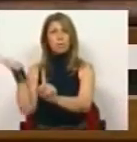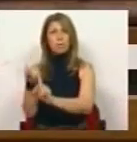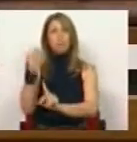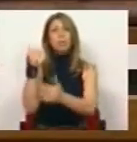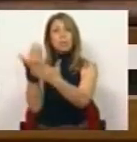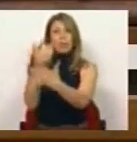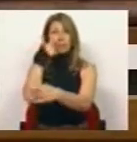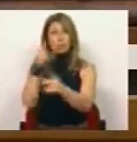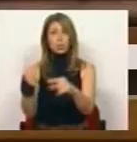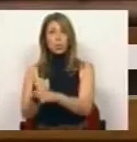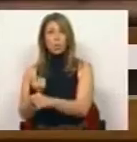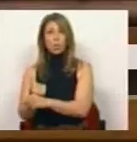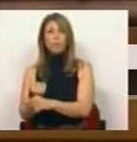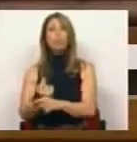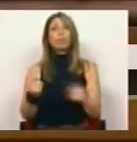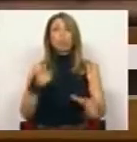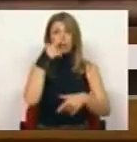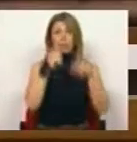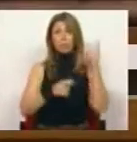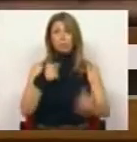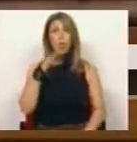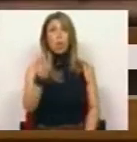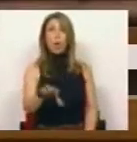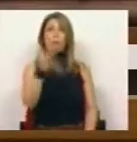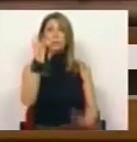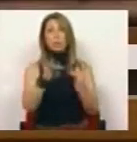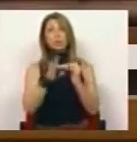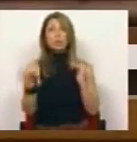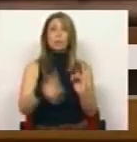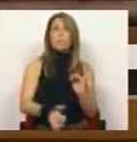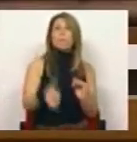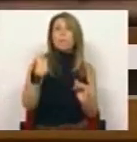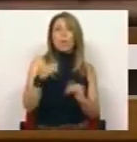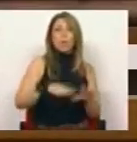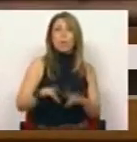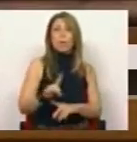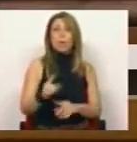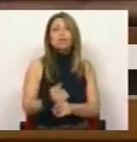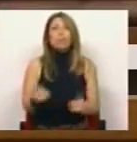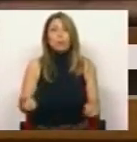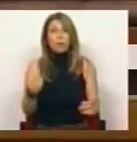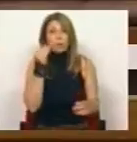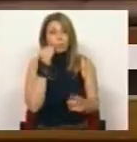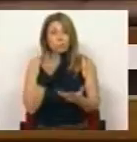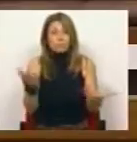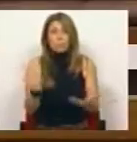cima, estes não fazem opções mais sustentáveis, muitas vezes porque, pura e simplesmente,